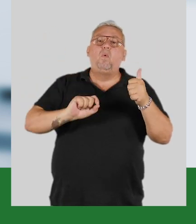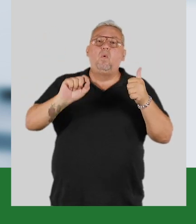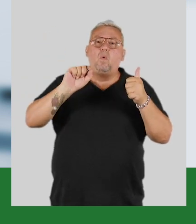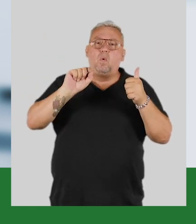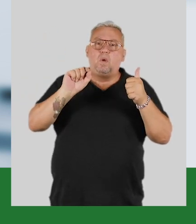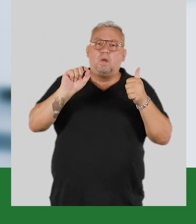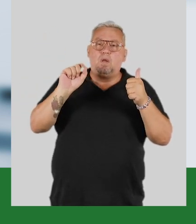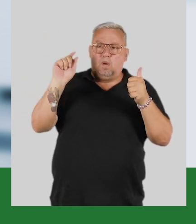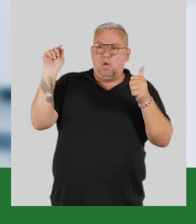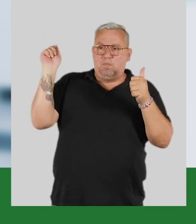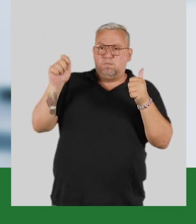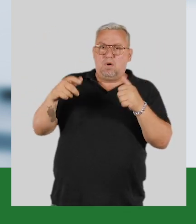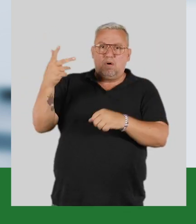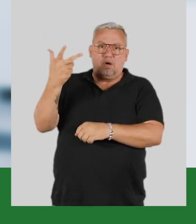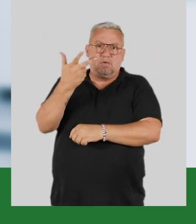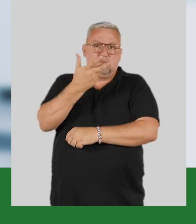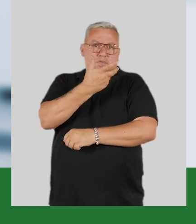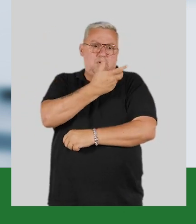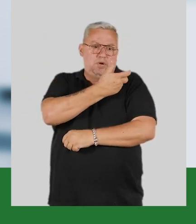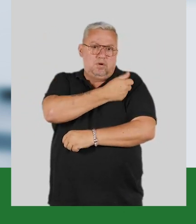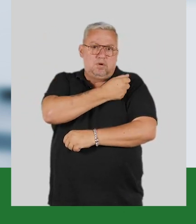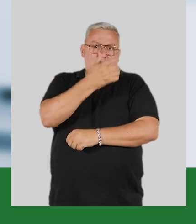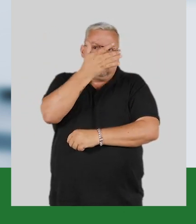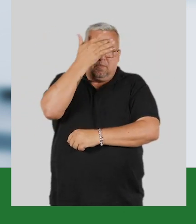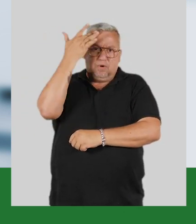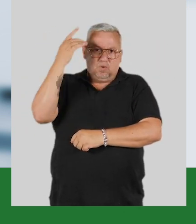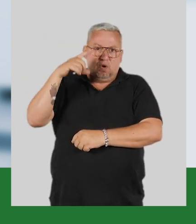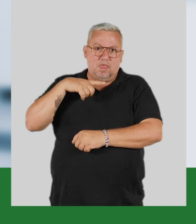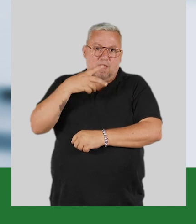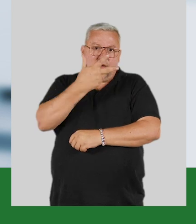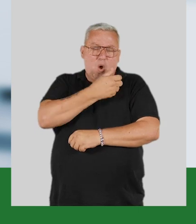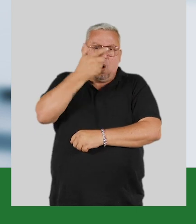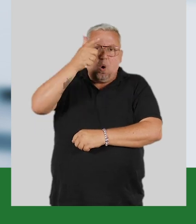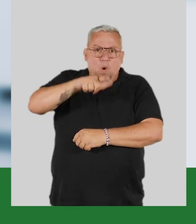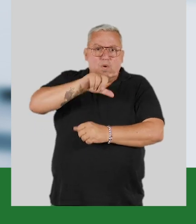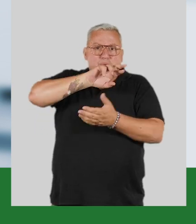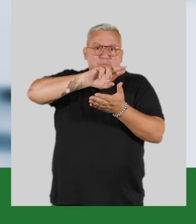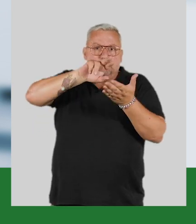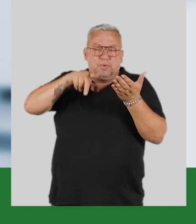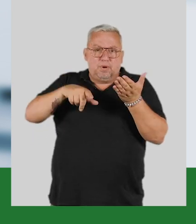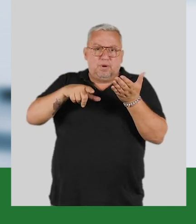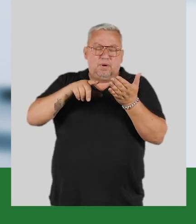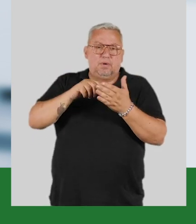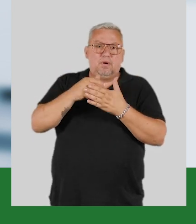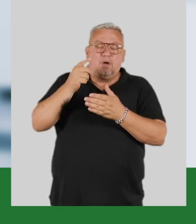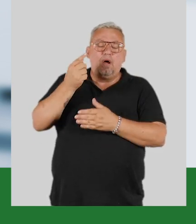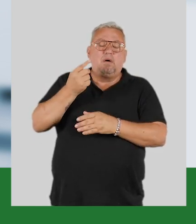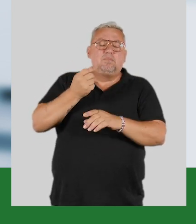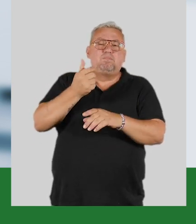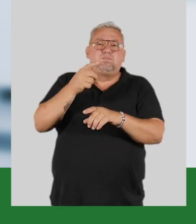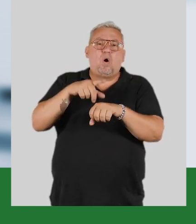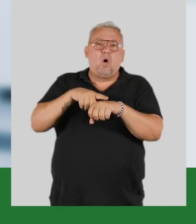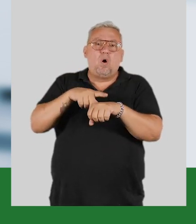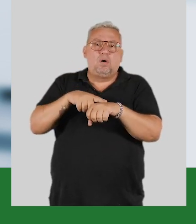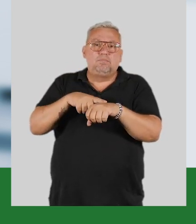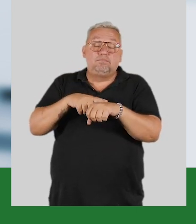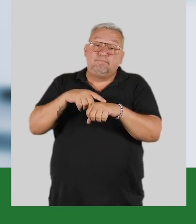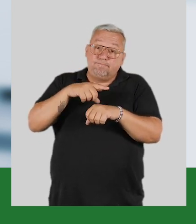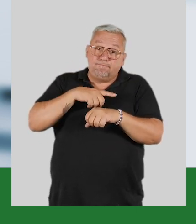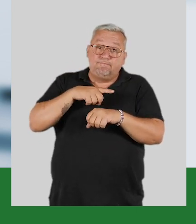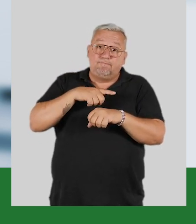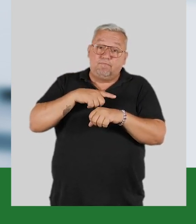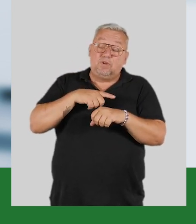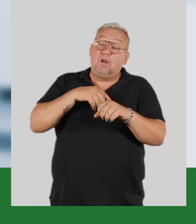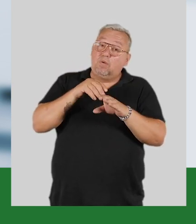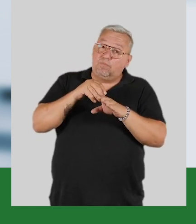é possível vacinar uma pessoa se ela recebeu vacinas, outra vacina qualquer, há pouco tempo? Bem, existe uma